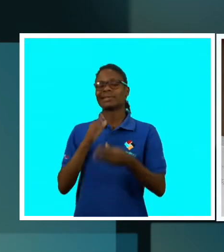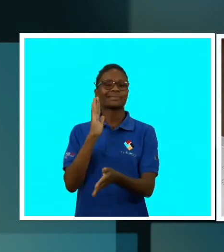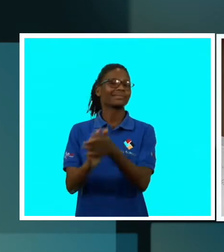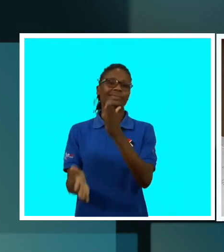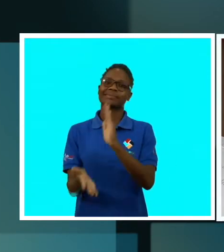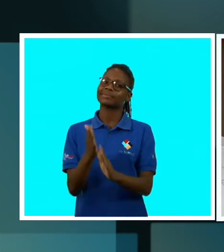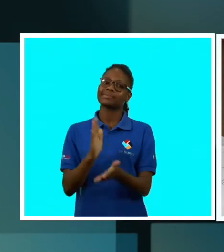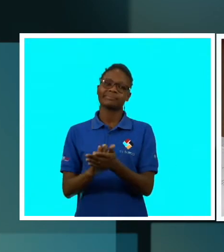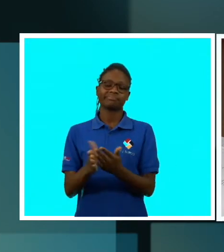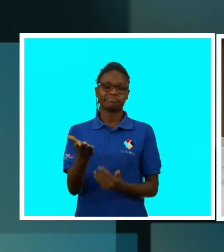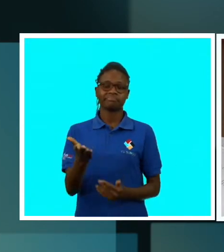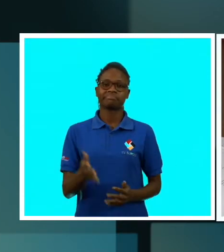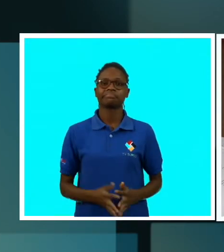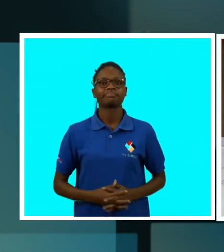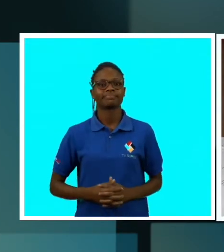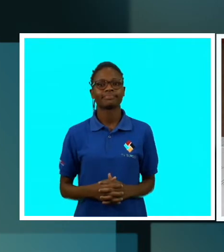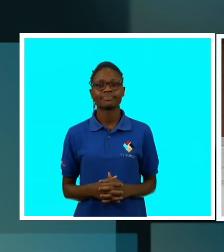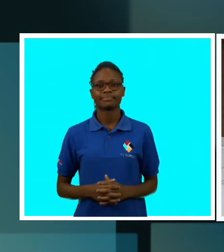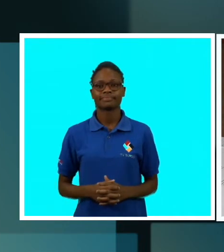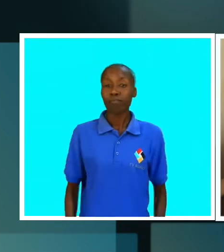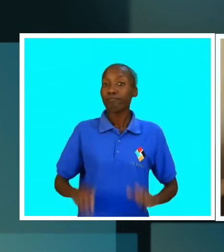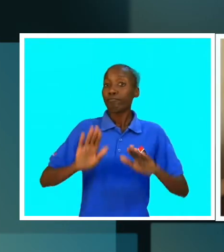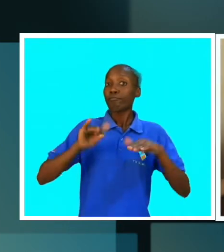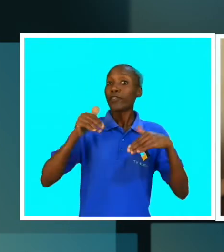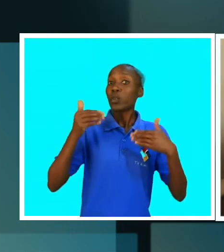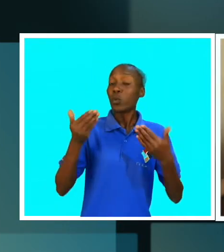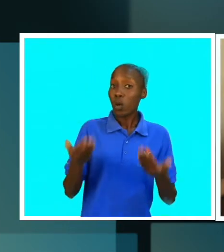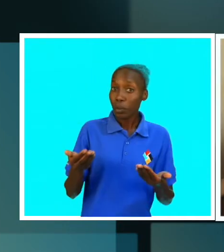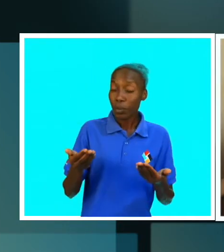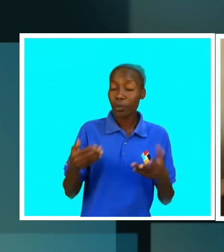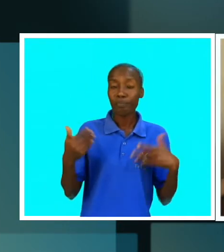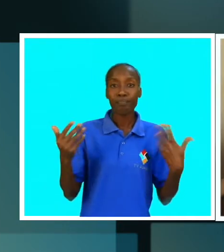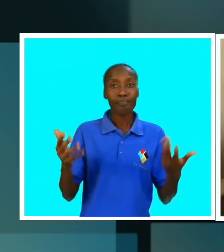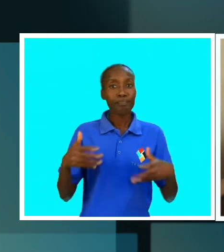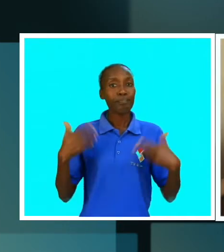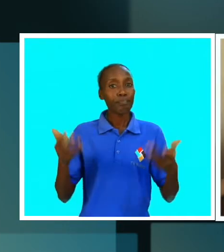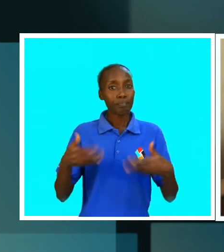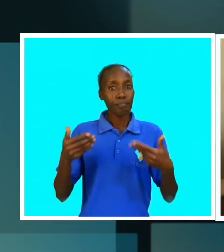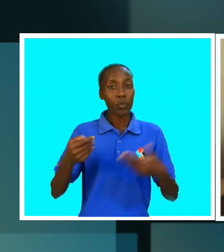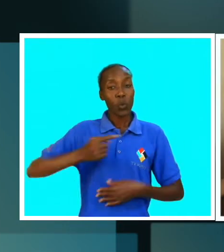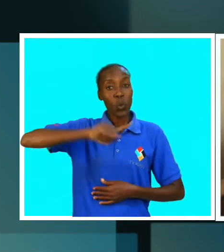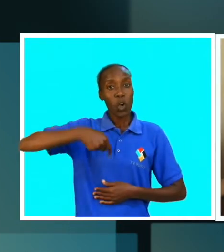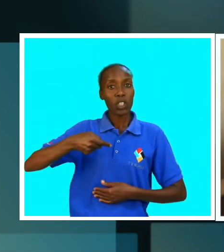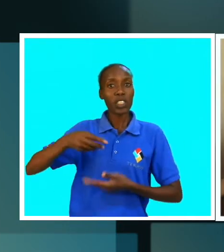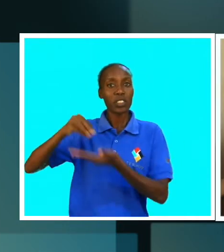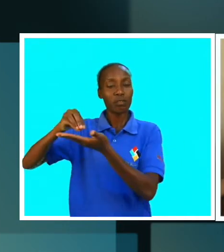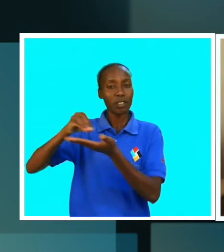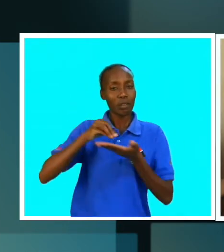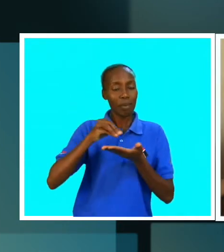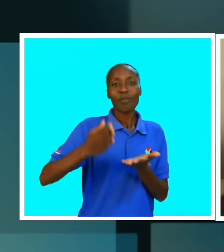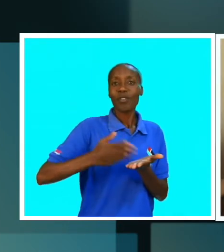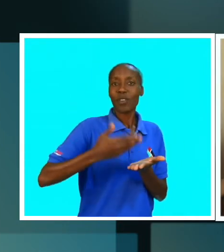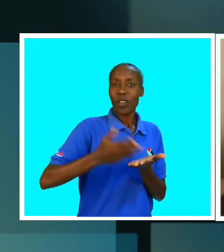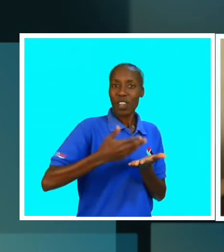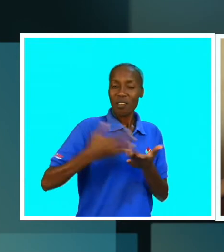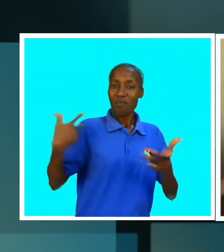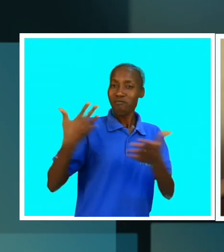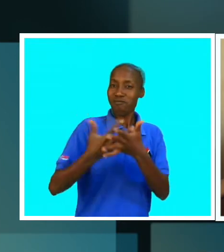recebem este material anualmente. Quando recebemos o livro